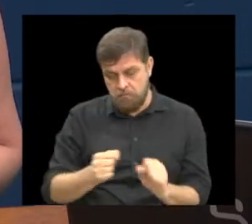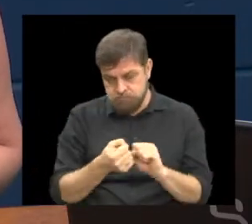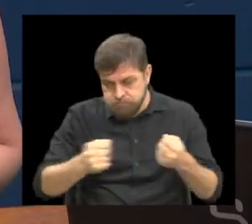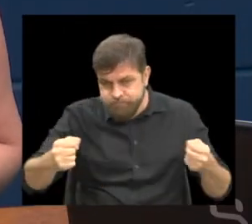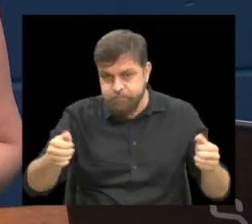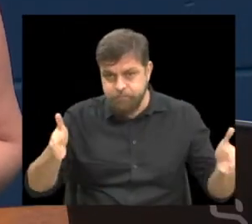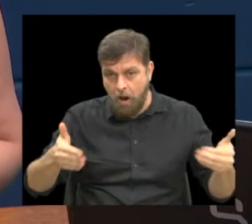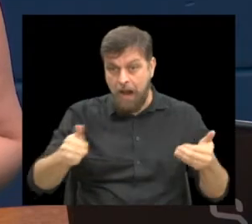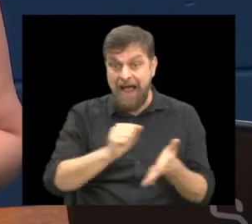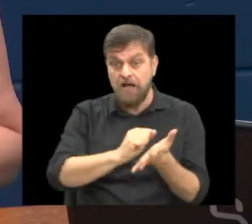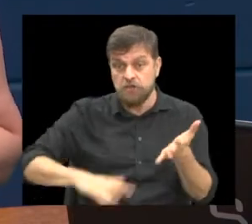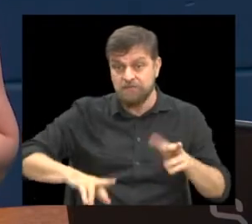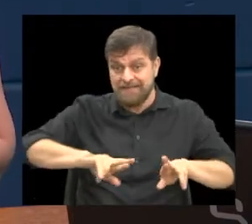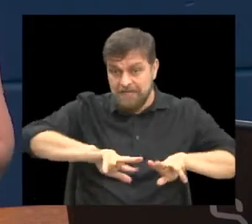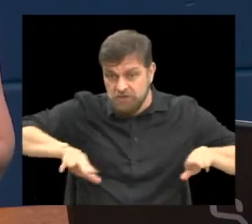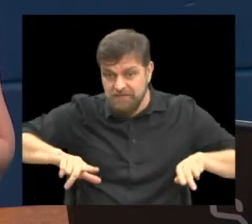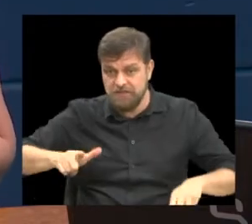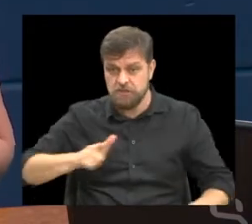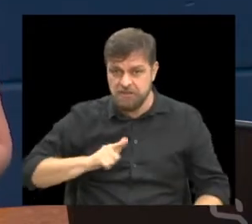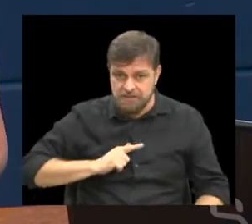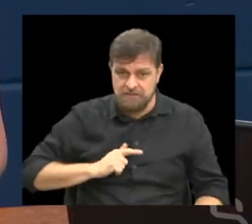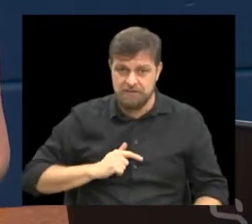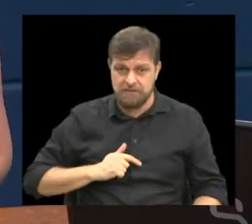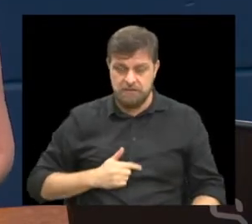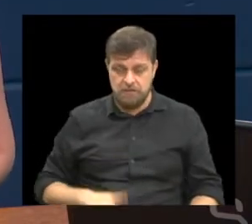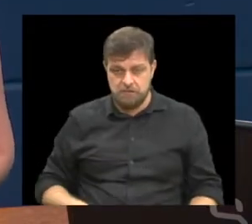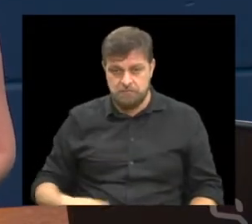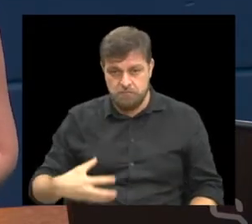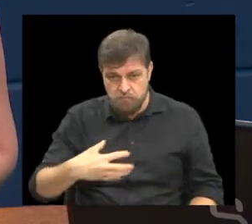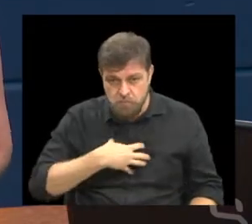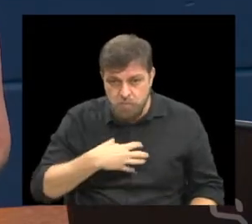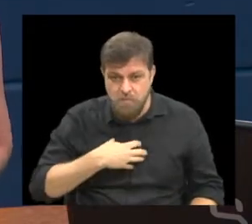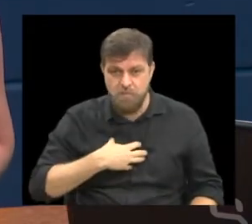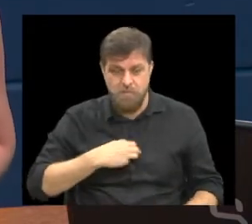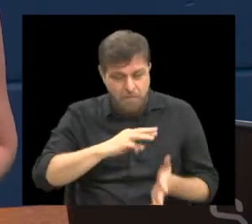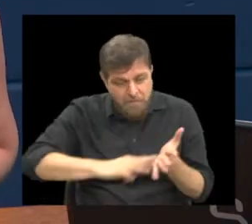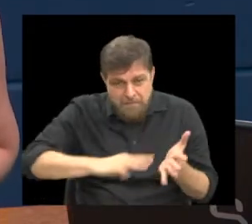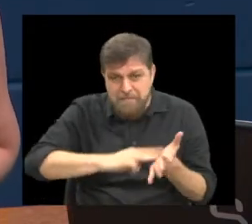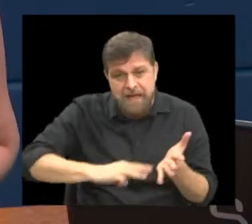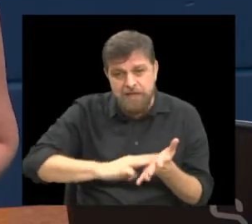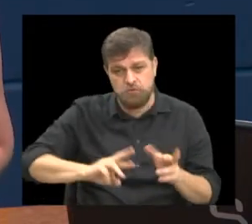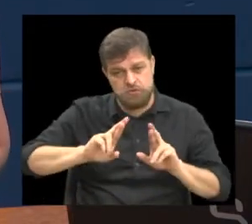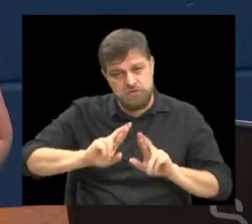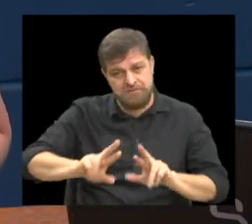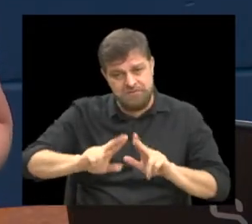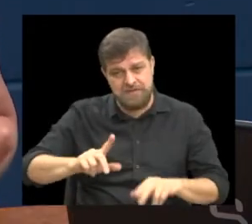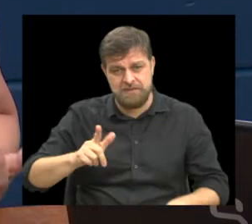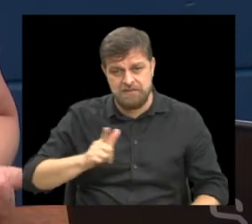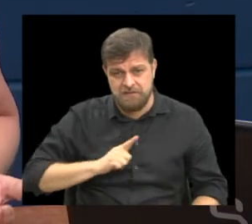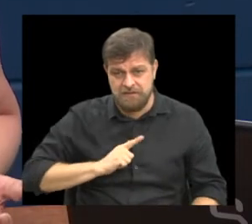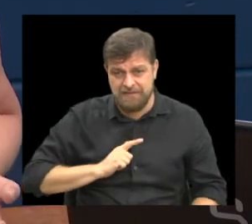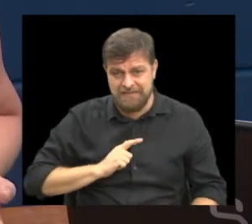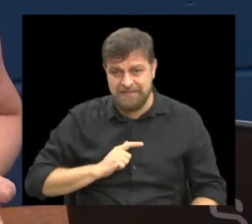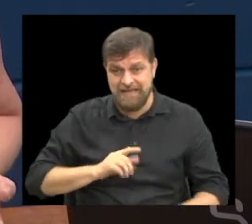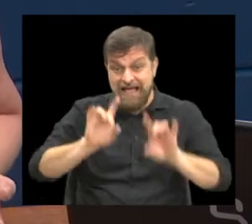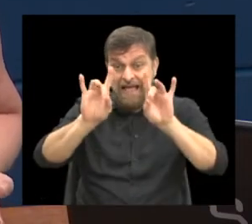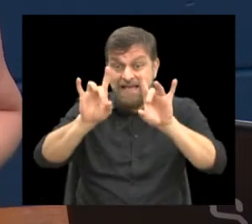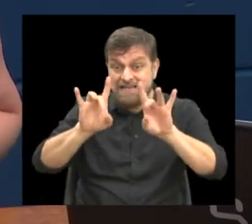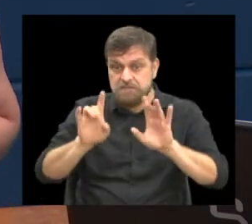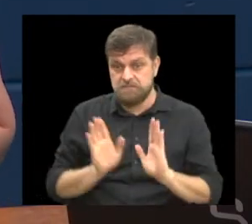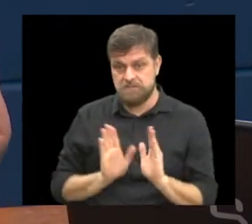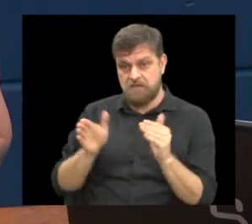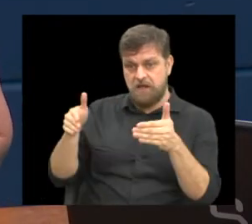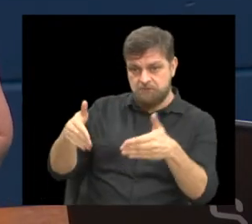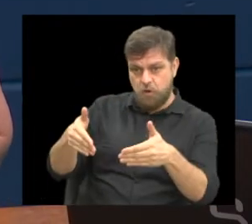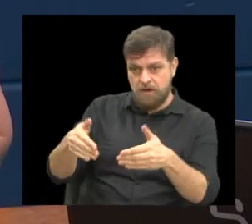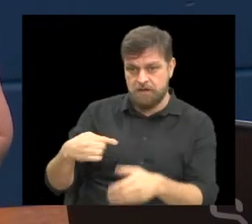de atividade. Então, tem todo um formato que é diferenciado, ele é especializado. Então, a